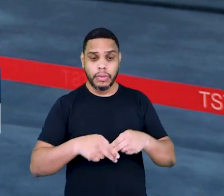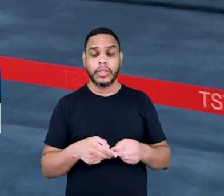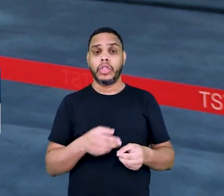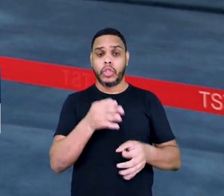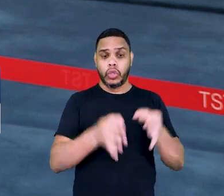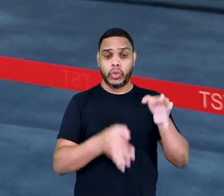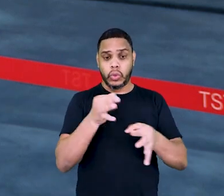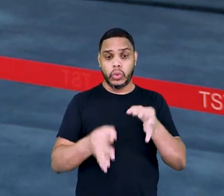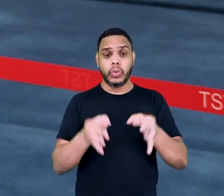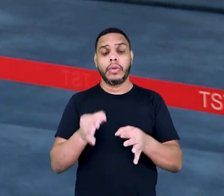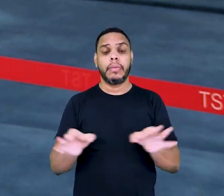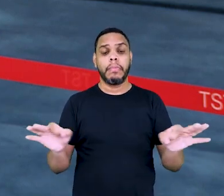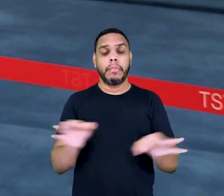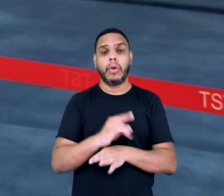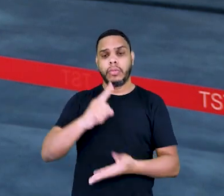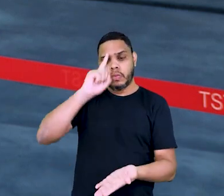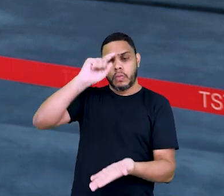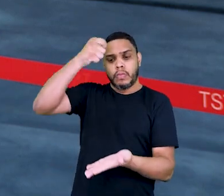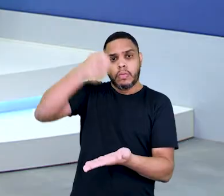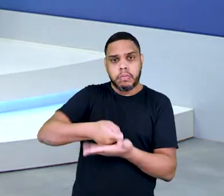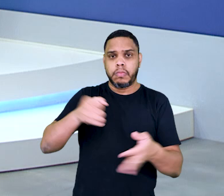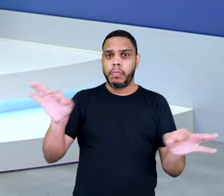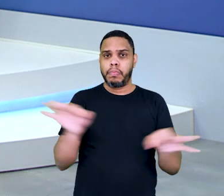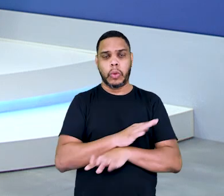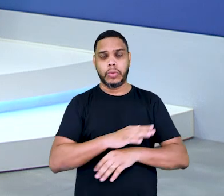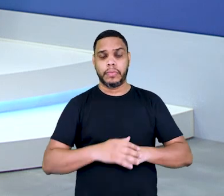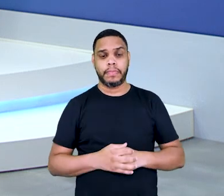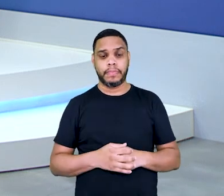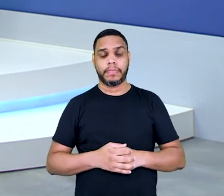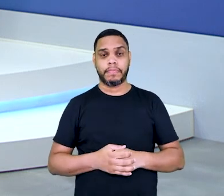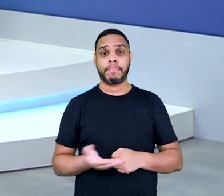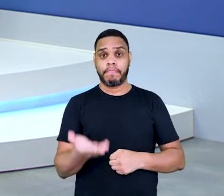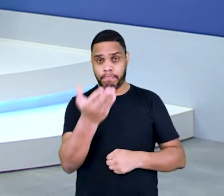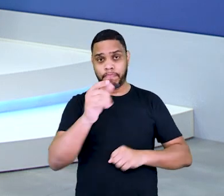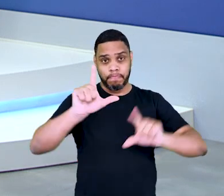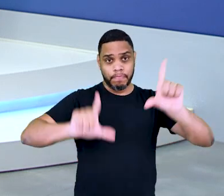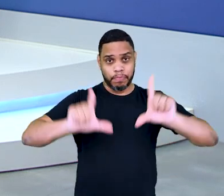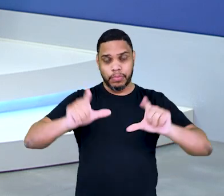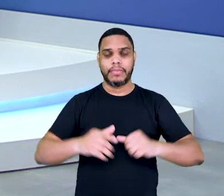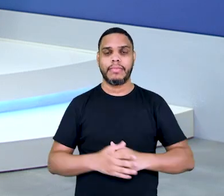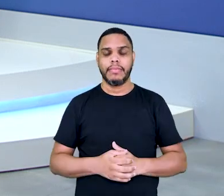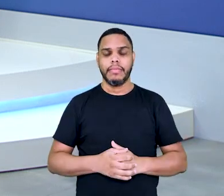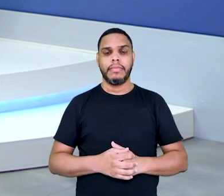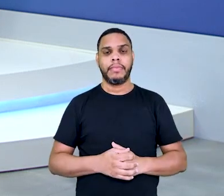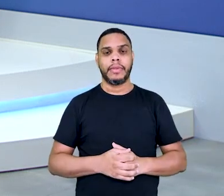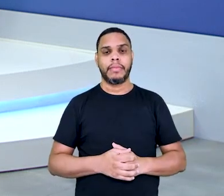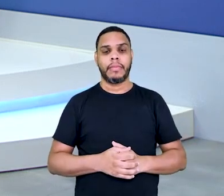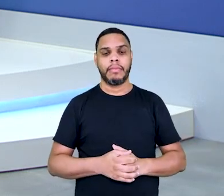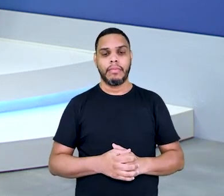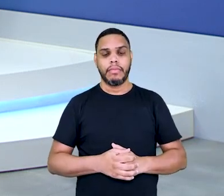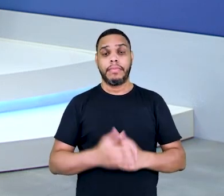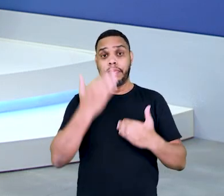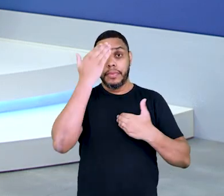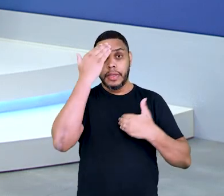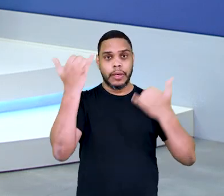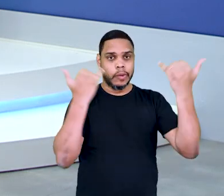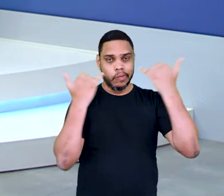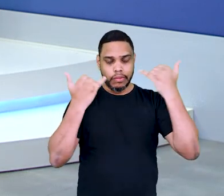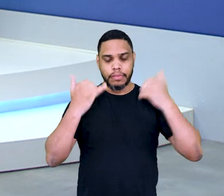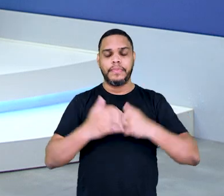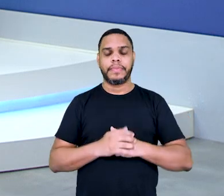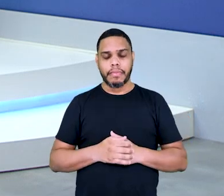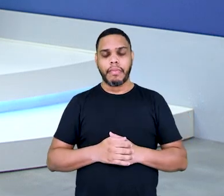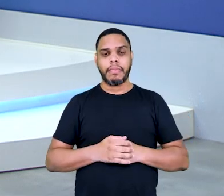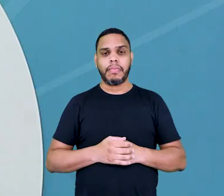julgado, ou seja, não é mais possível recorrer. Volto com vocês no estúdio. Muito obrigada pelas informações, Samantha. Obrigado, Samantha.